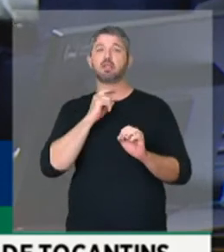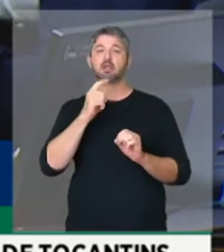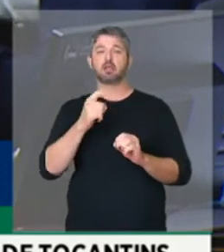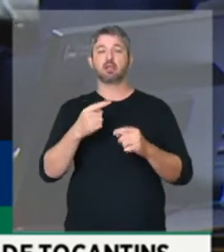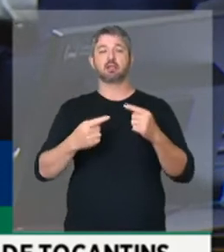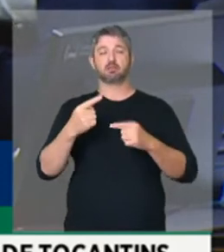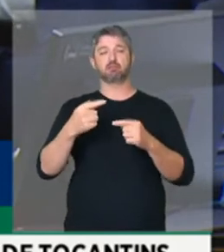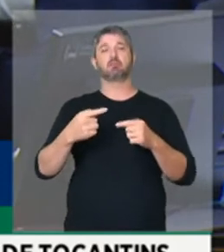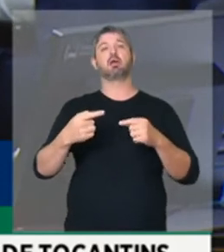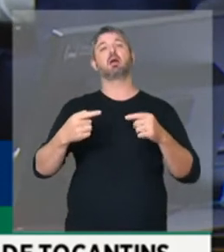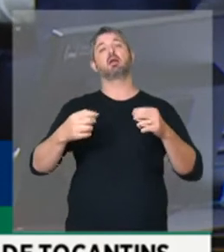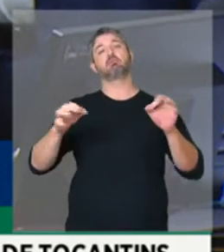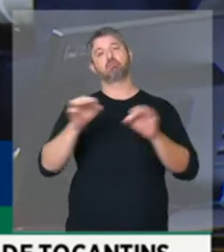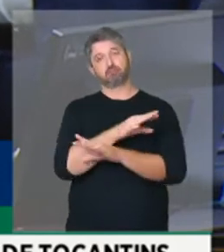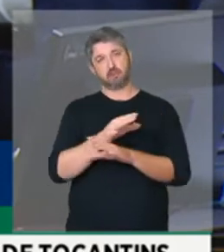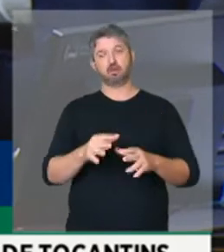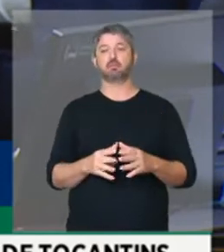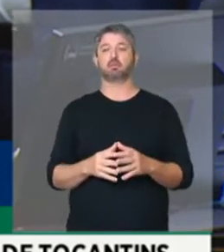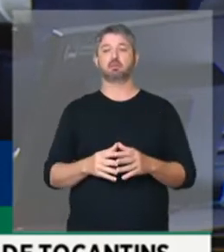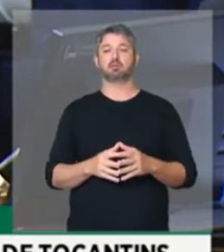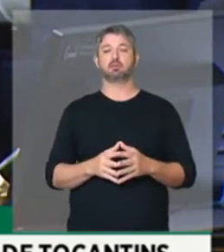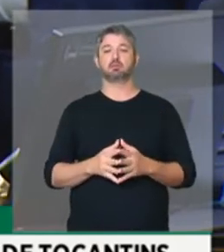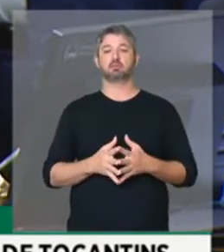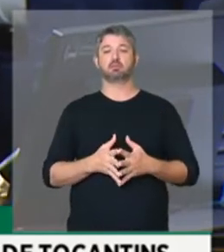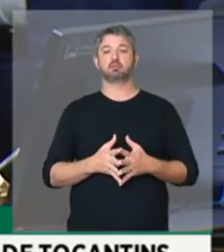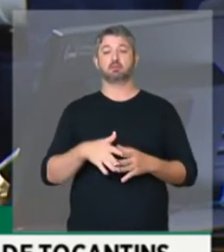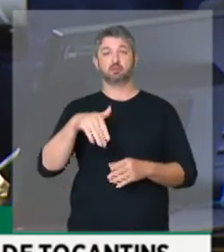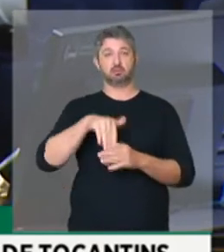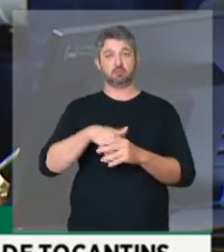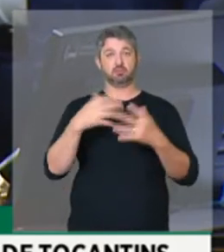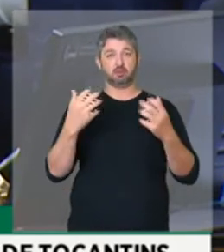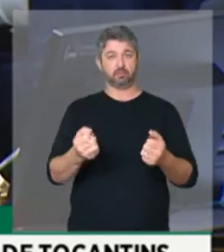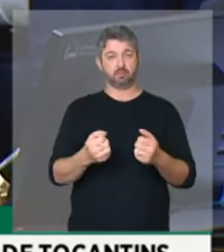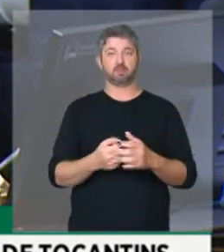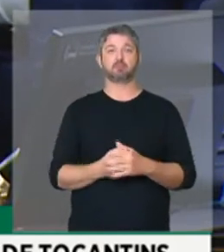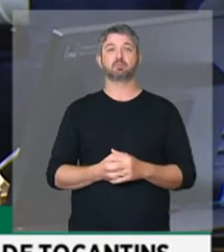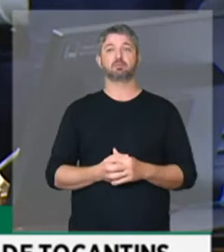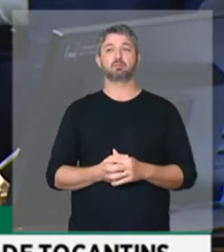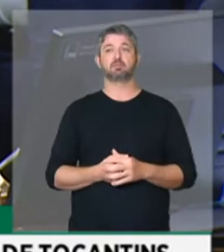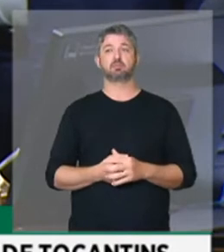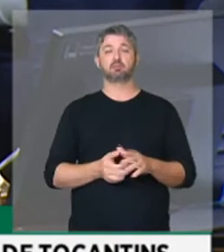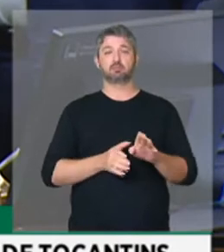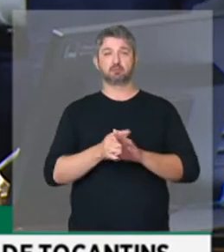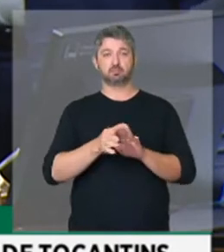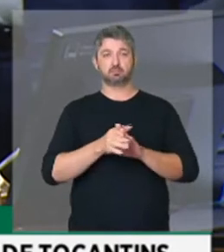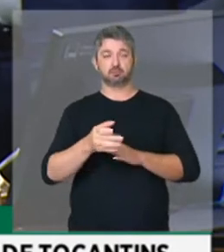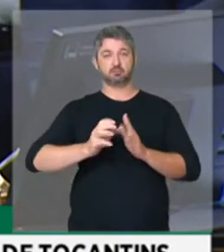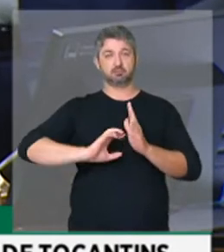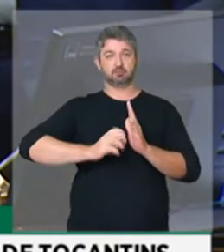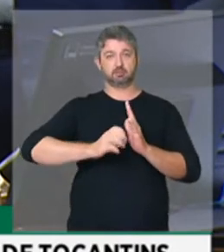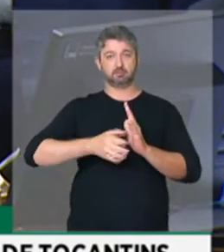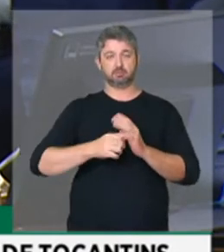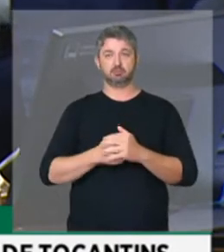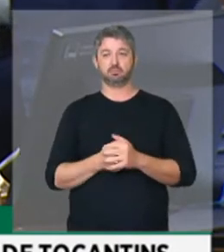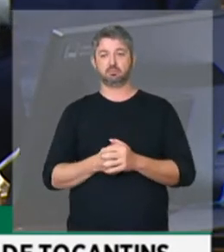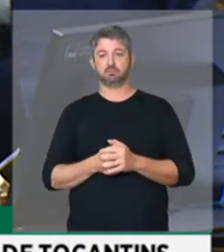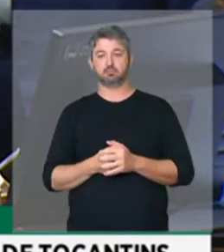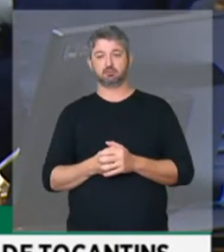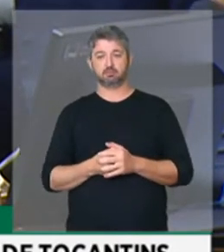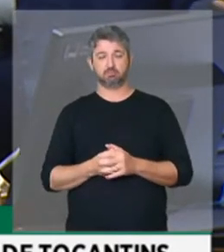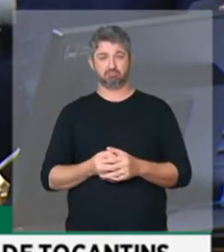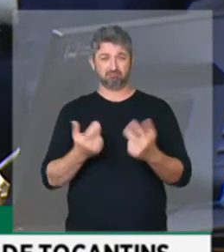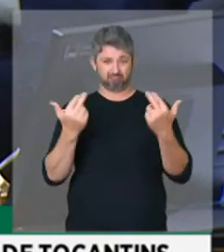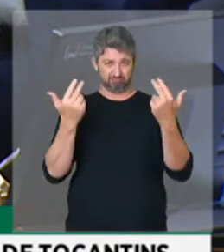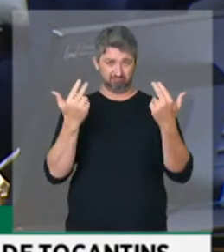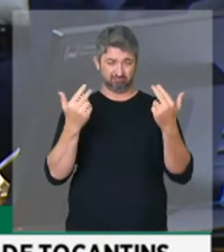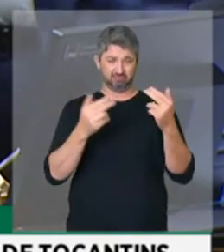Declaro encerrada a discussão. Passa-se a votação. Orientação de bancada. Pode seguir a mesma